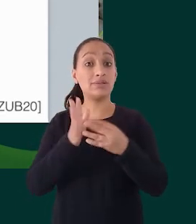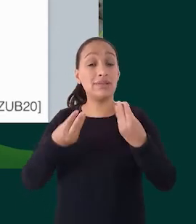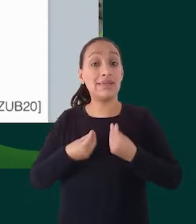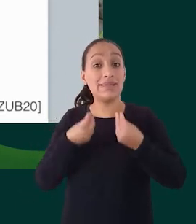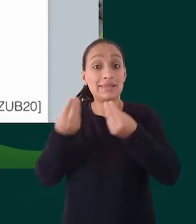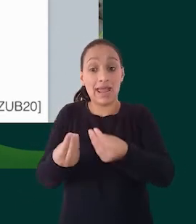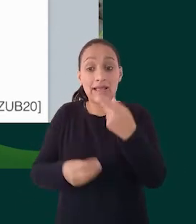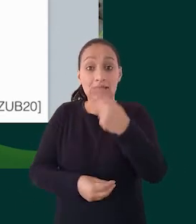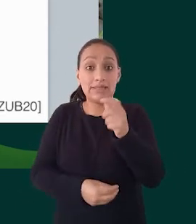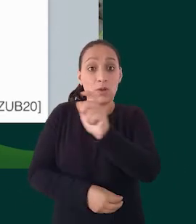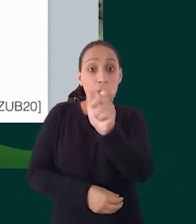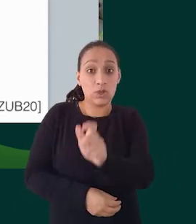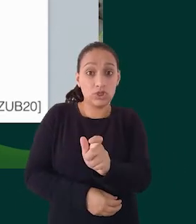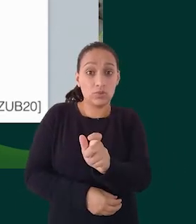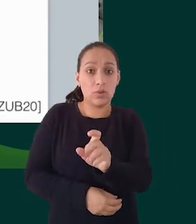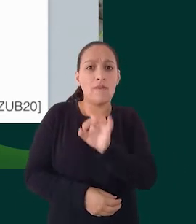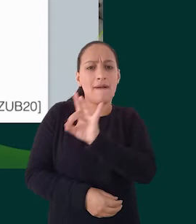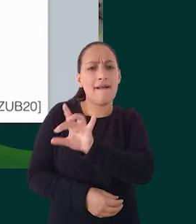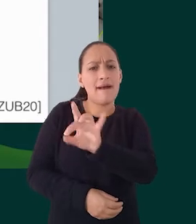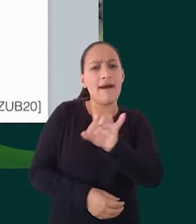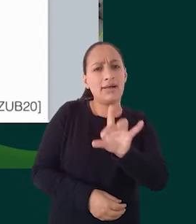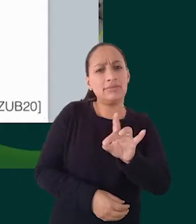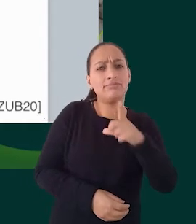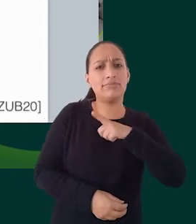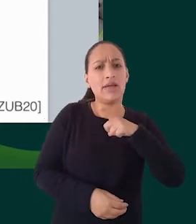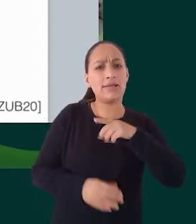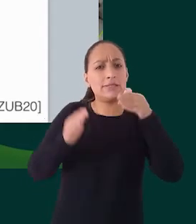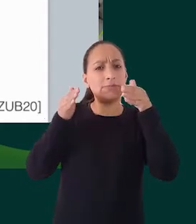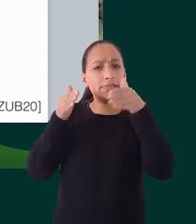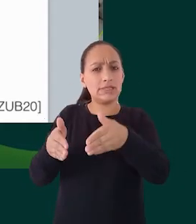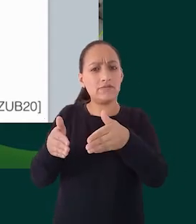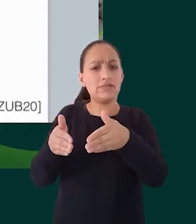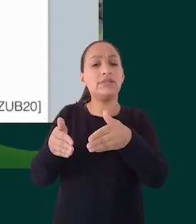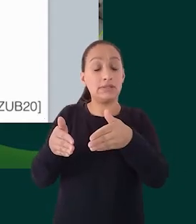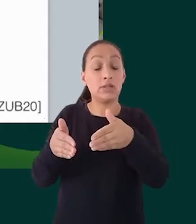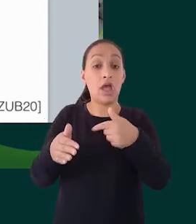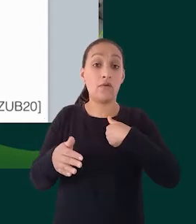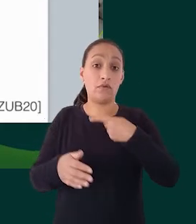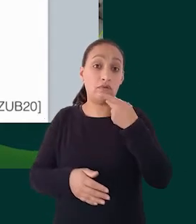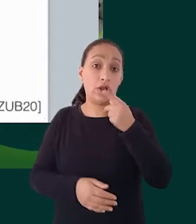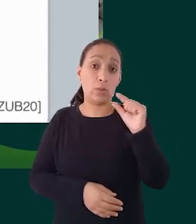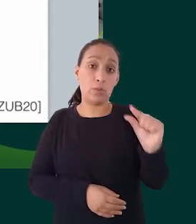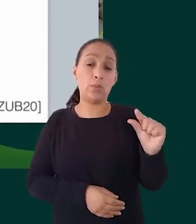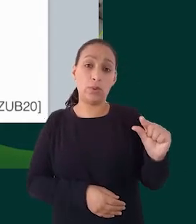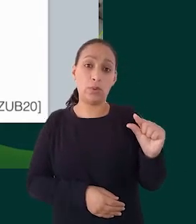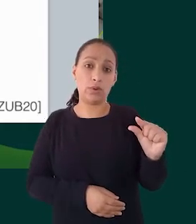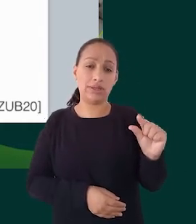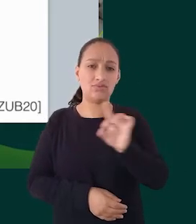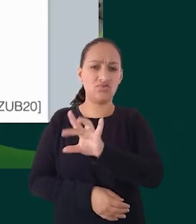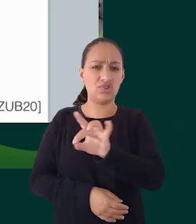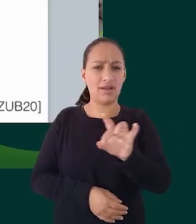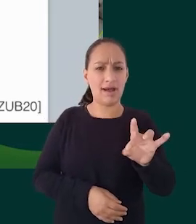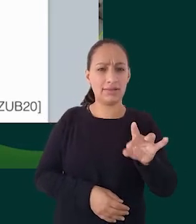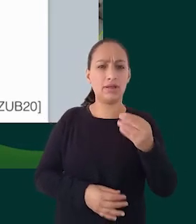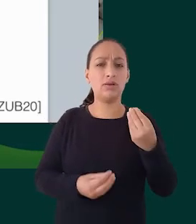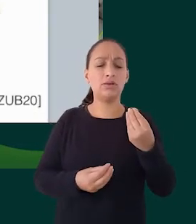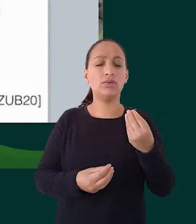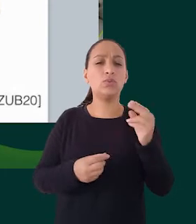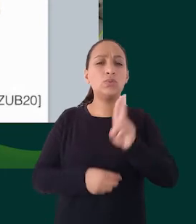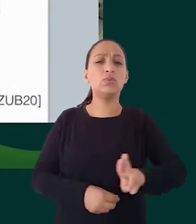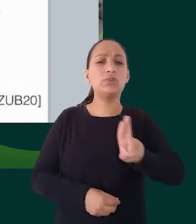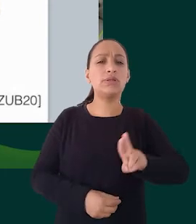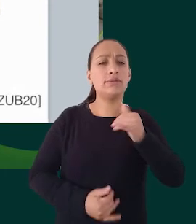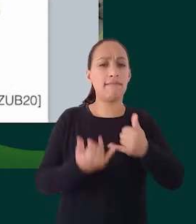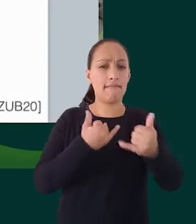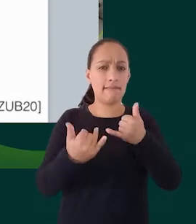esses algoritmos. Cada um tem a sua especificidade. Eu vou falar um pouquinho de cada um com exemplos.